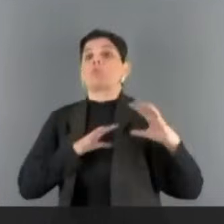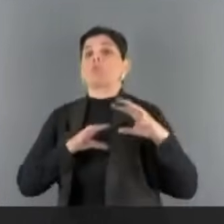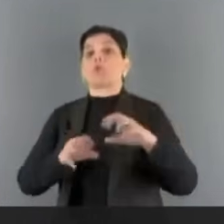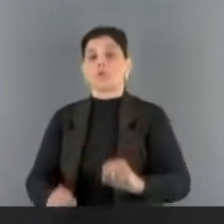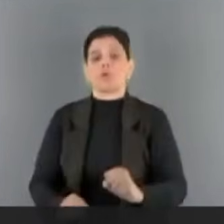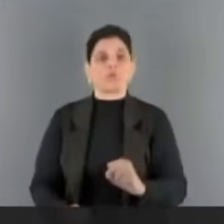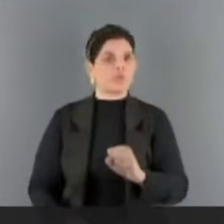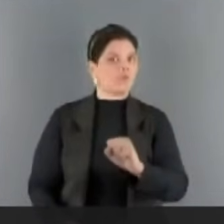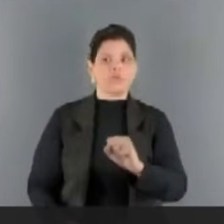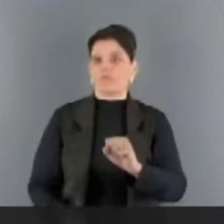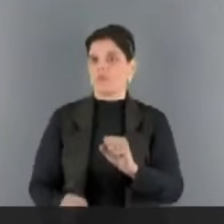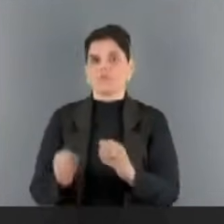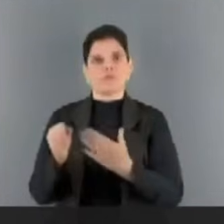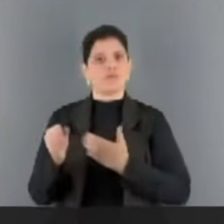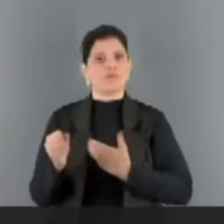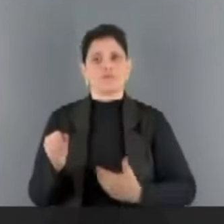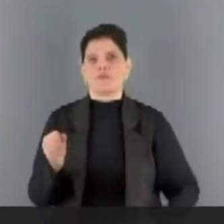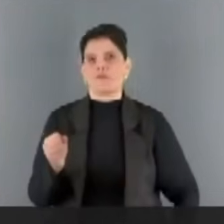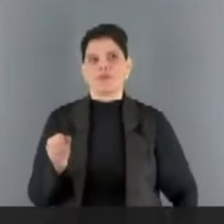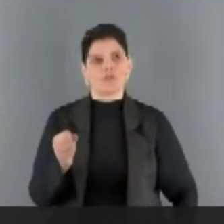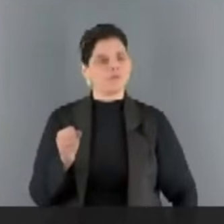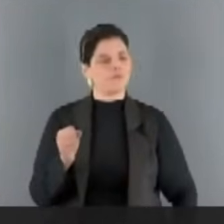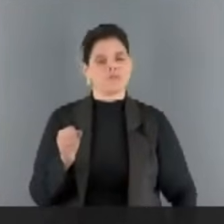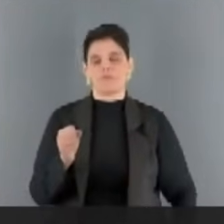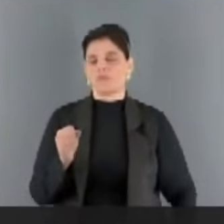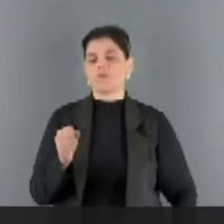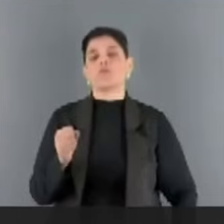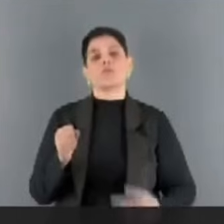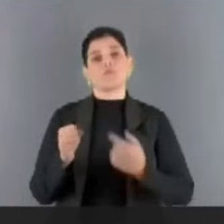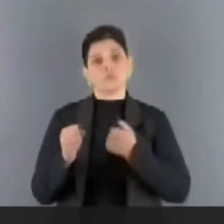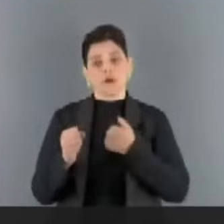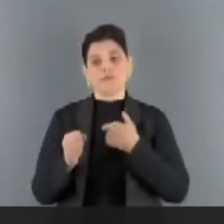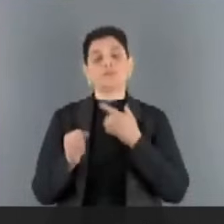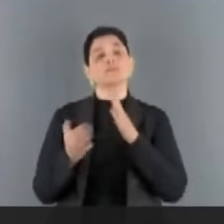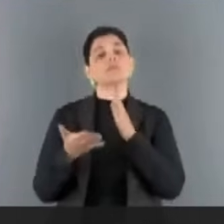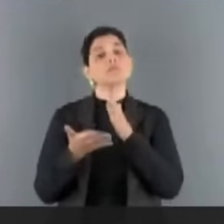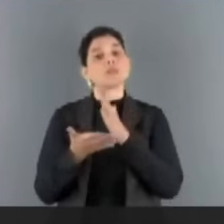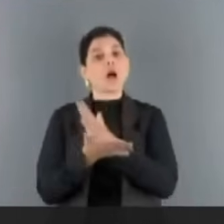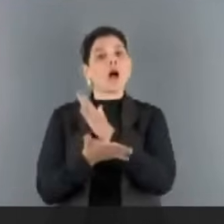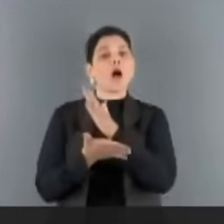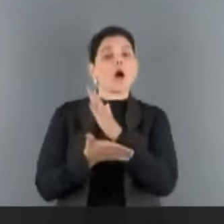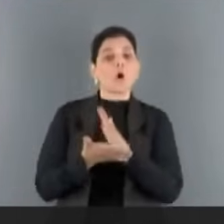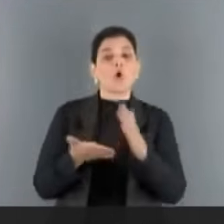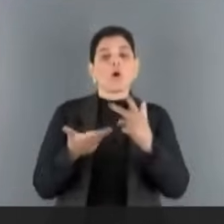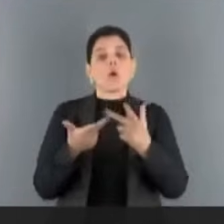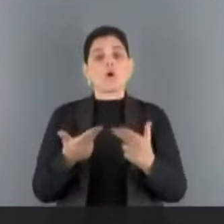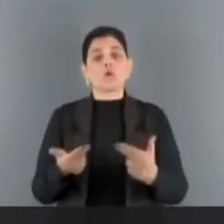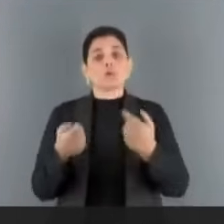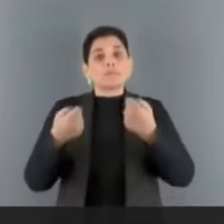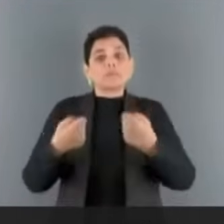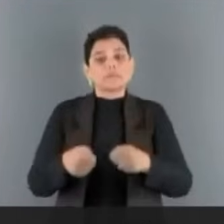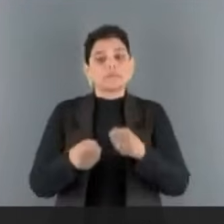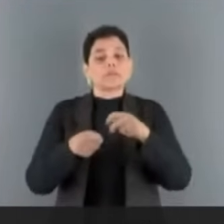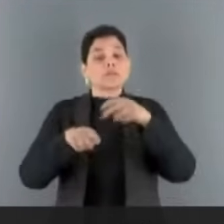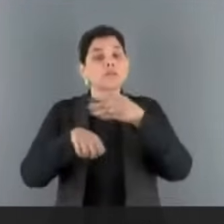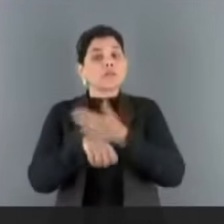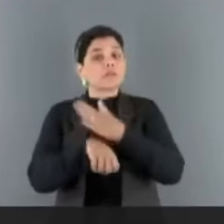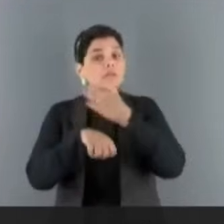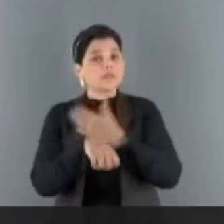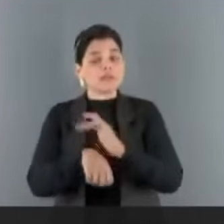Nesse emprego parcelado da força, você realiza as prisões quando são necessárias. Nós estamos